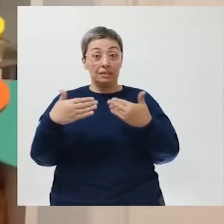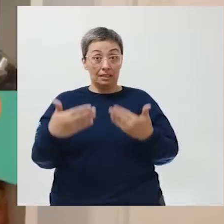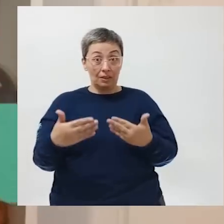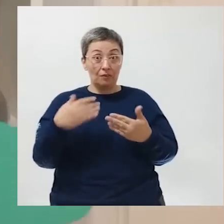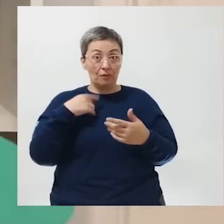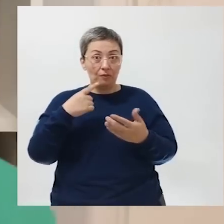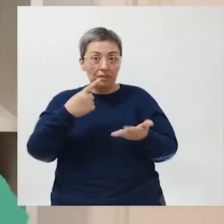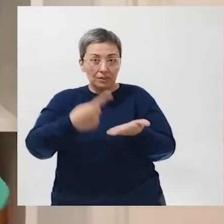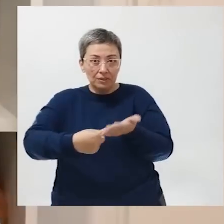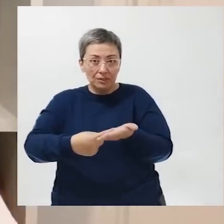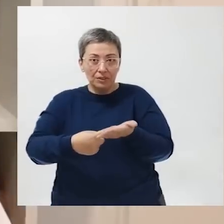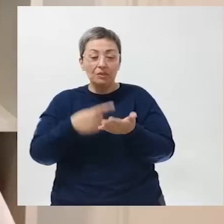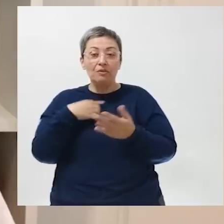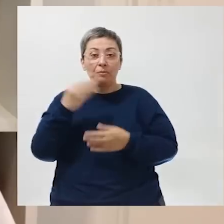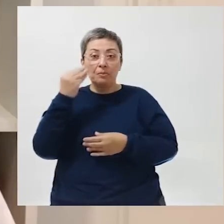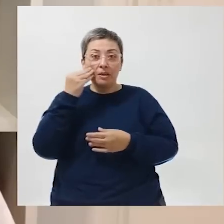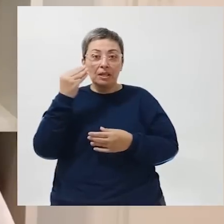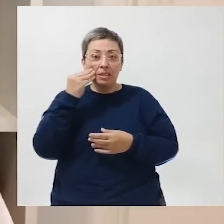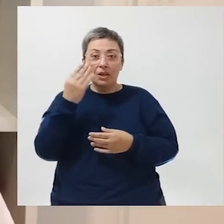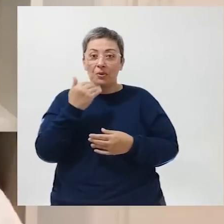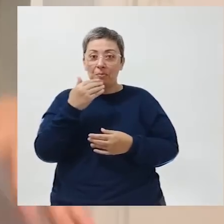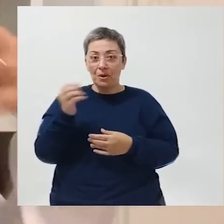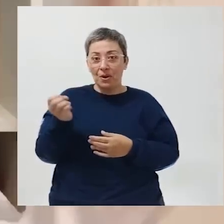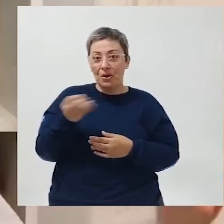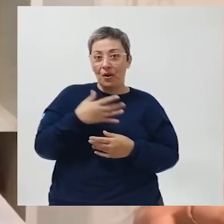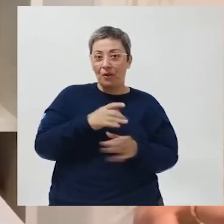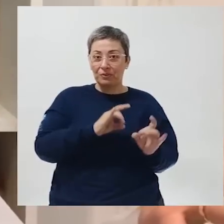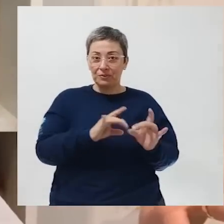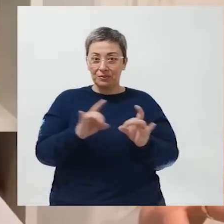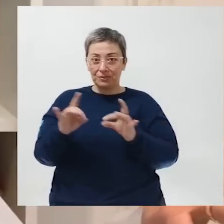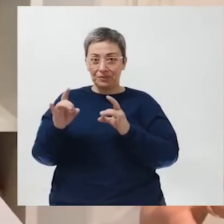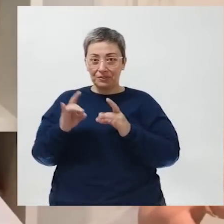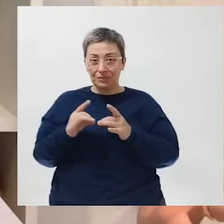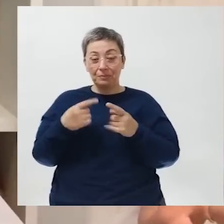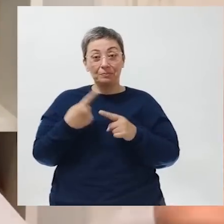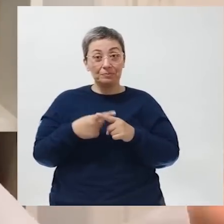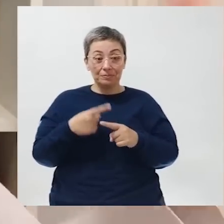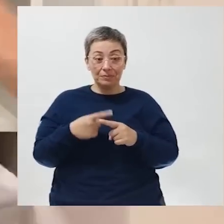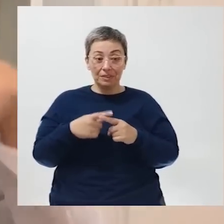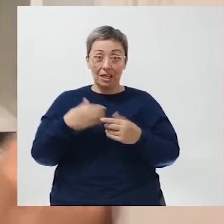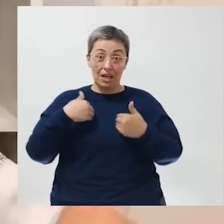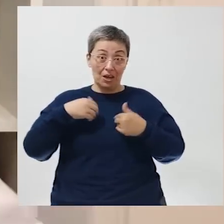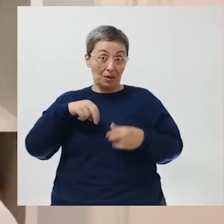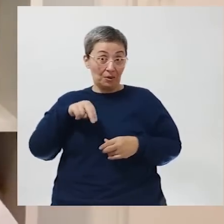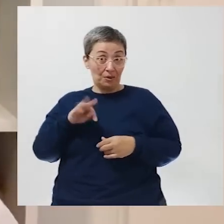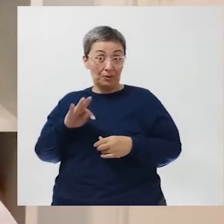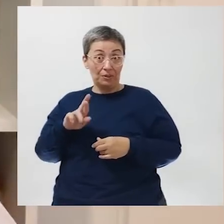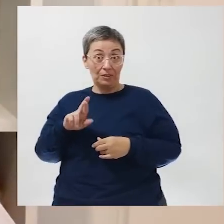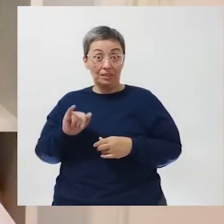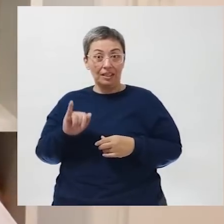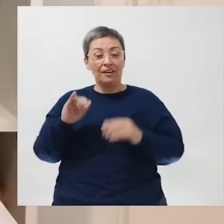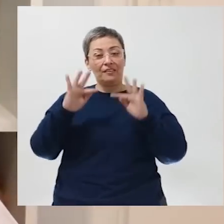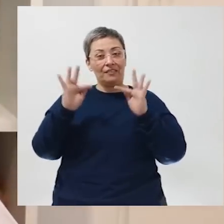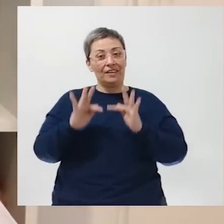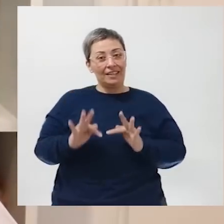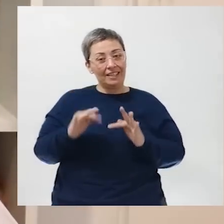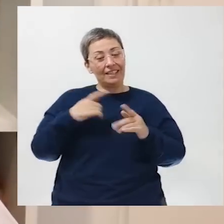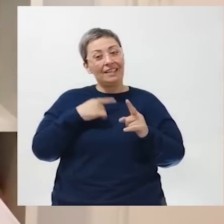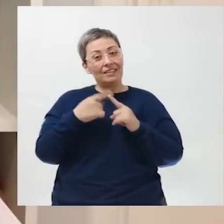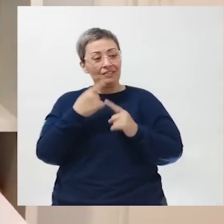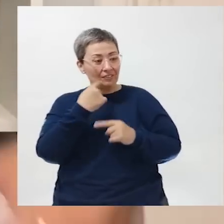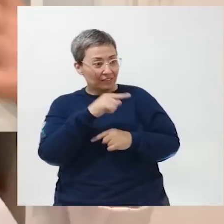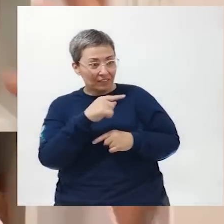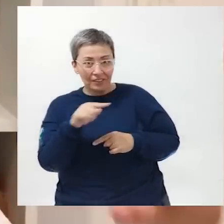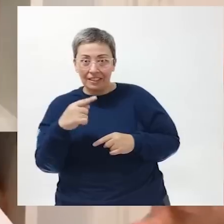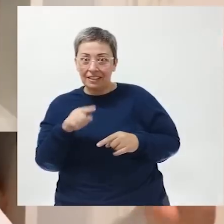beleza. Então vamos fazer um acordo aqui? Vamos experimentar alimentos novos todos os dias? Porque eu sou uma Nutri, e uma Nutri feliz é uma Nutri